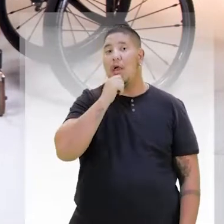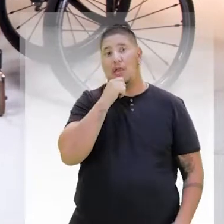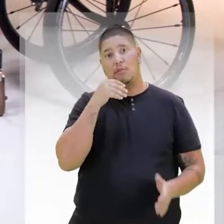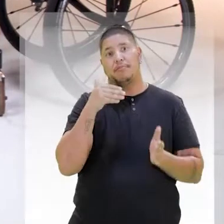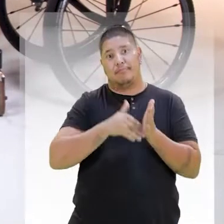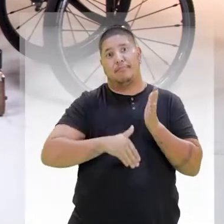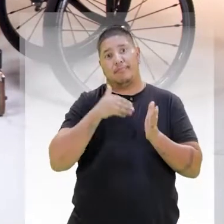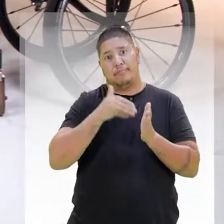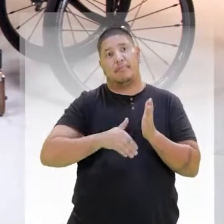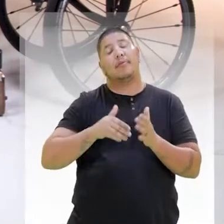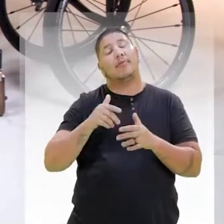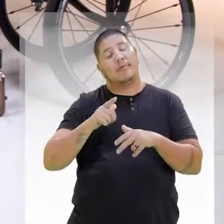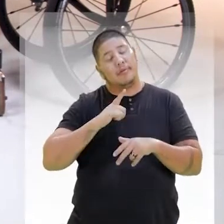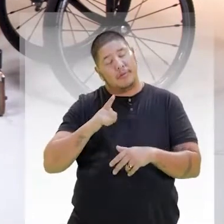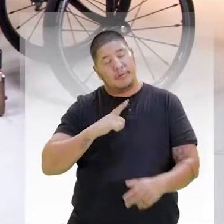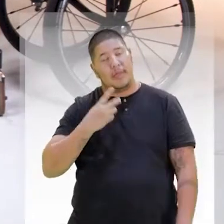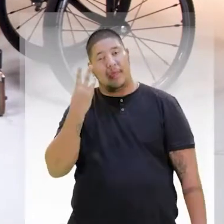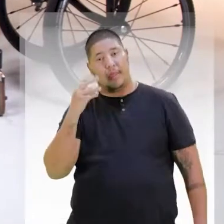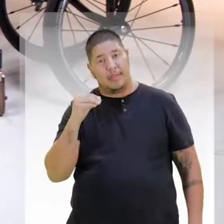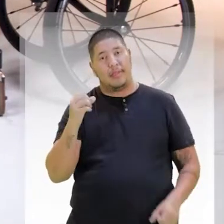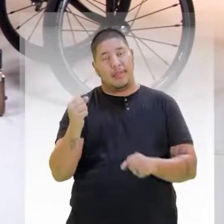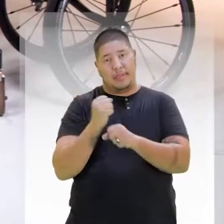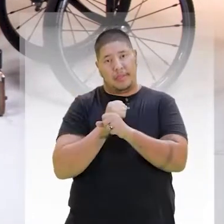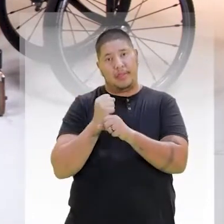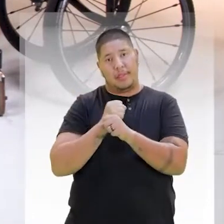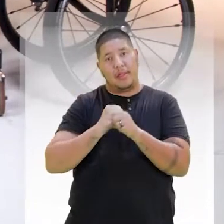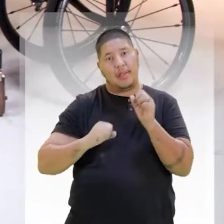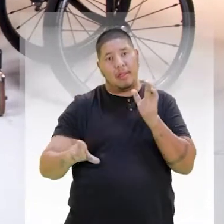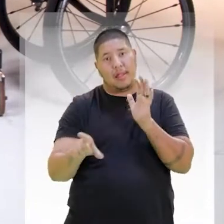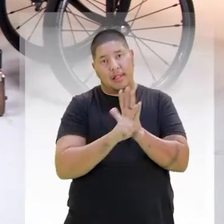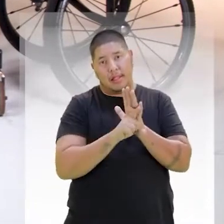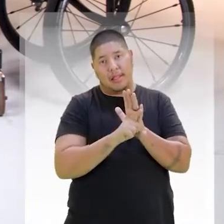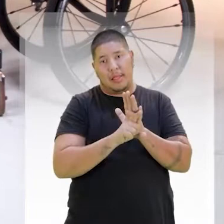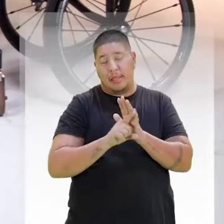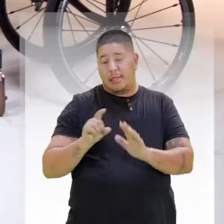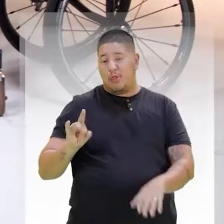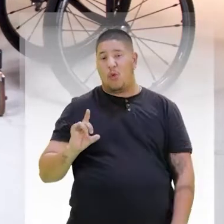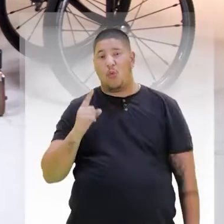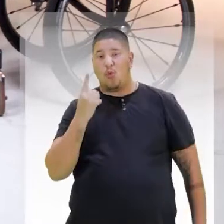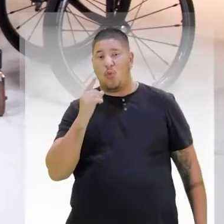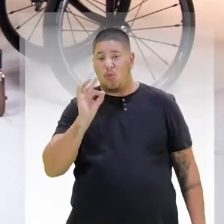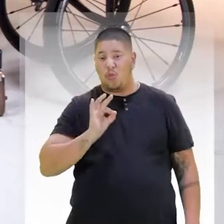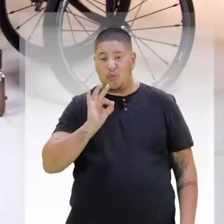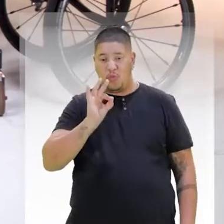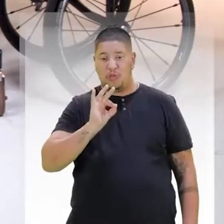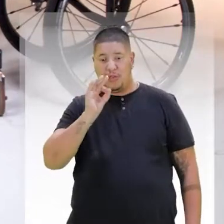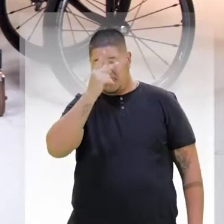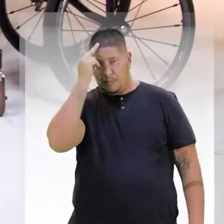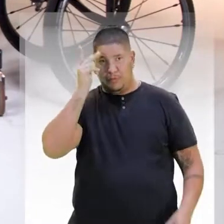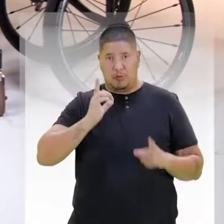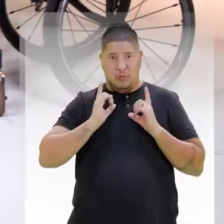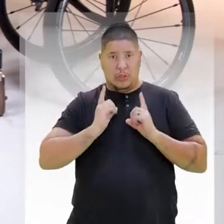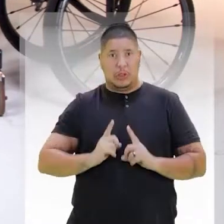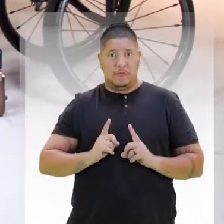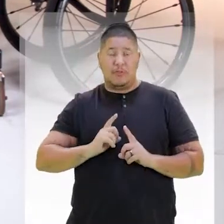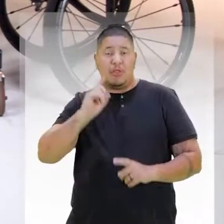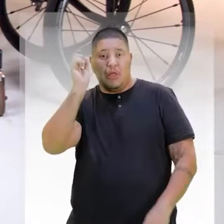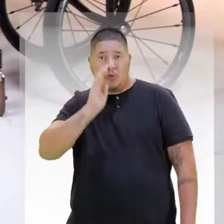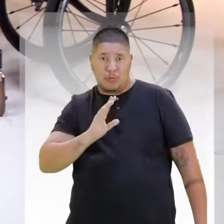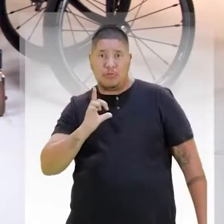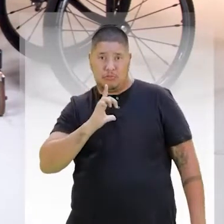grande, apesar de a gente ter 30 anos de lei de cotas, menos de 1% da população com deficiência no